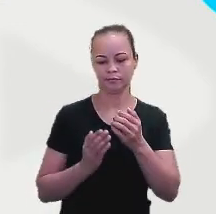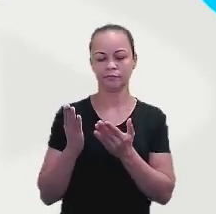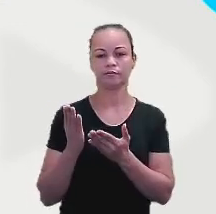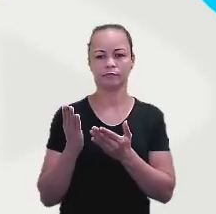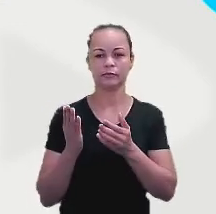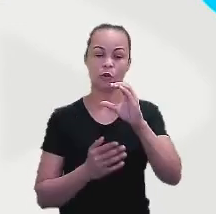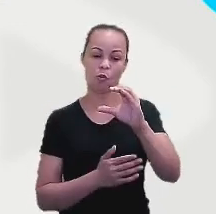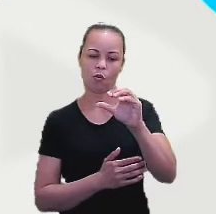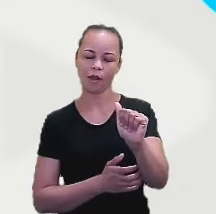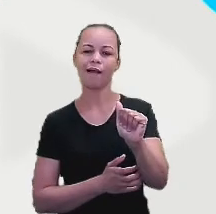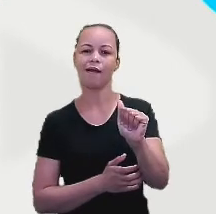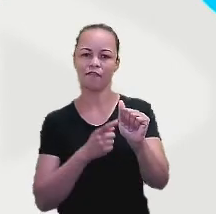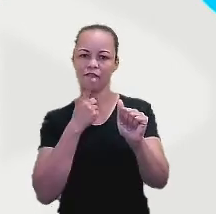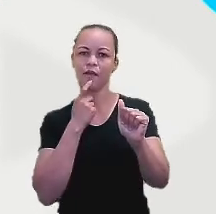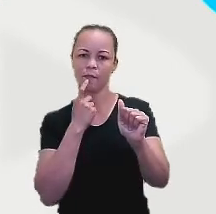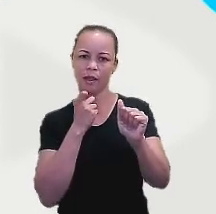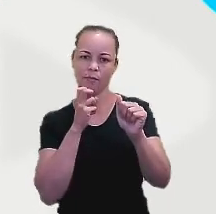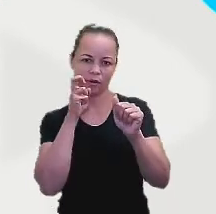E a tônica vai ser o K.